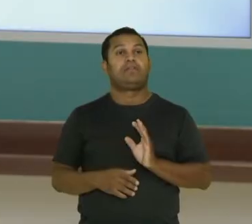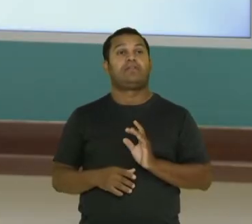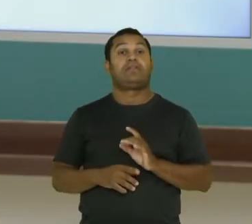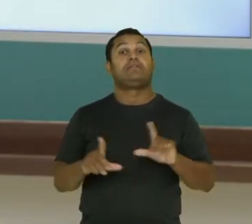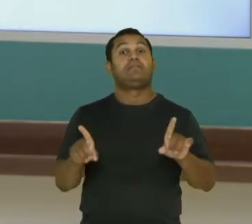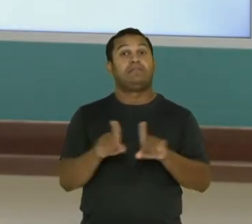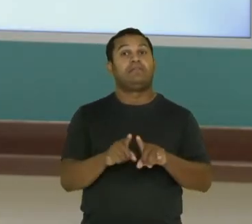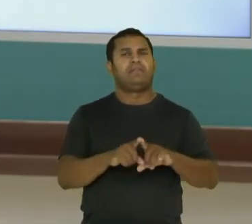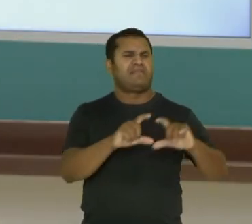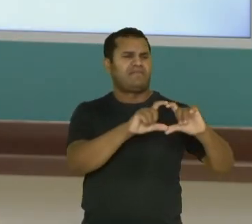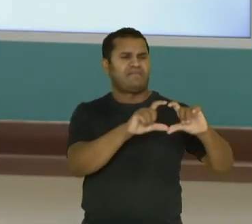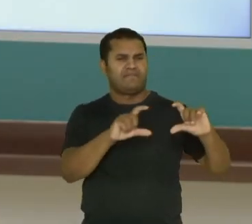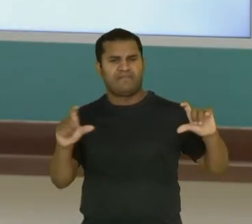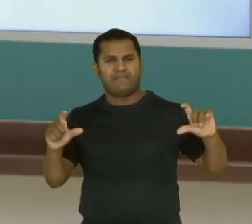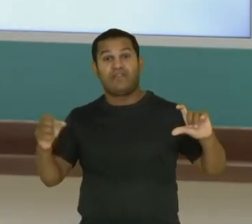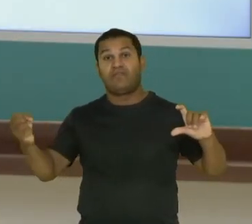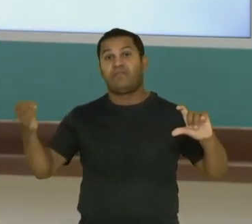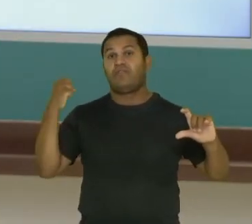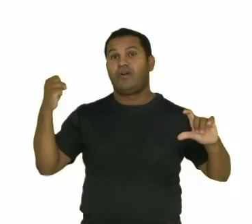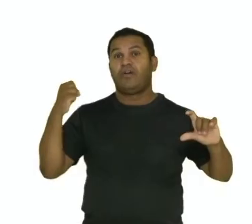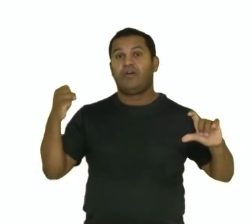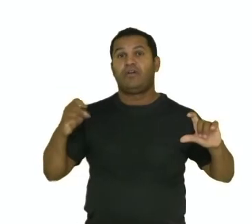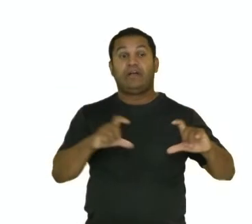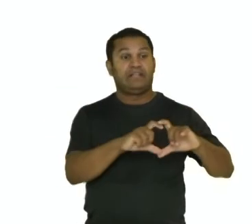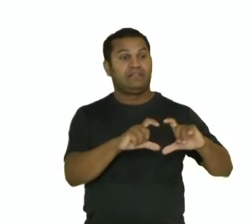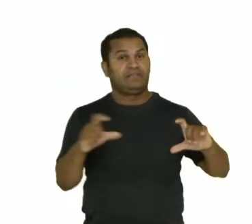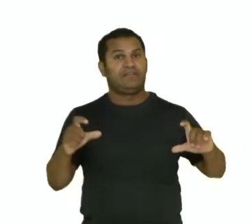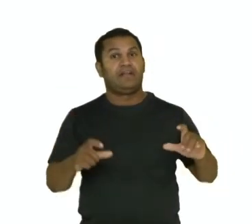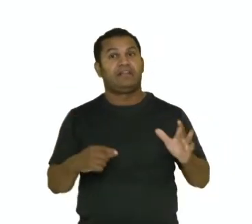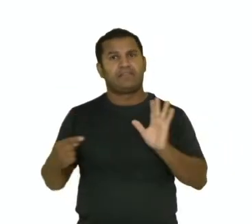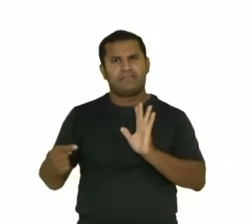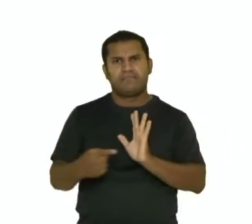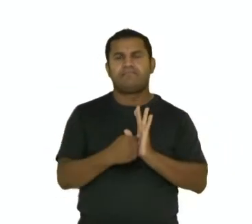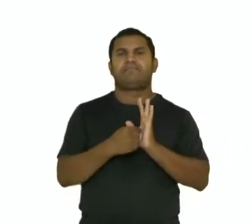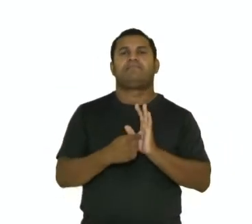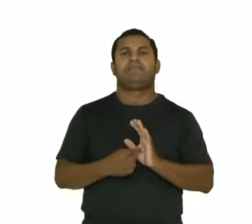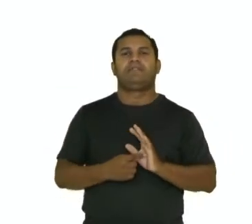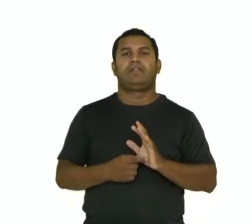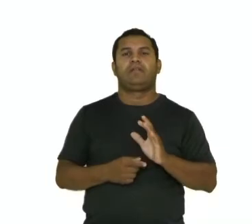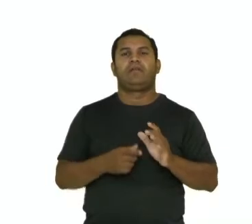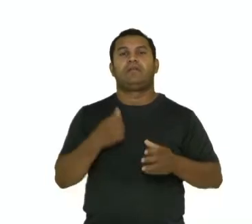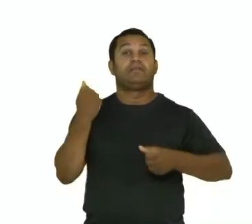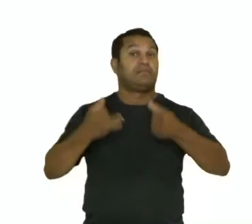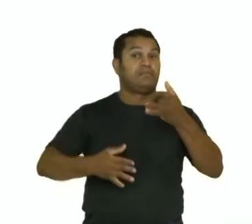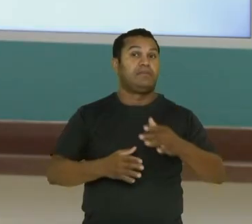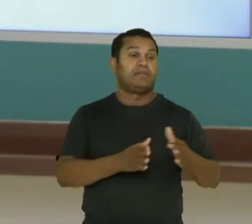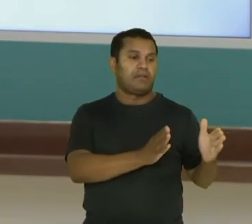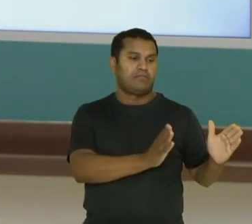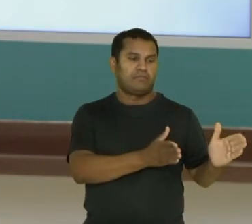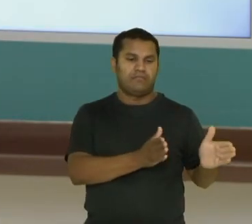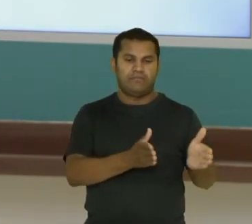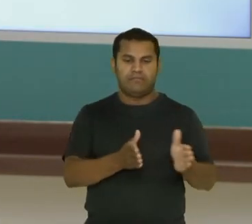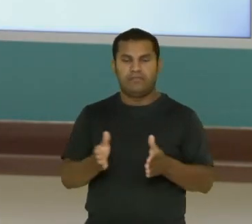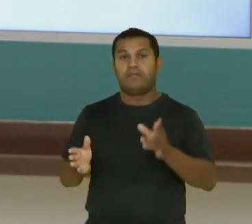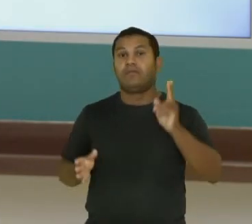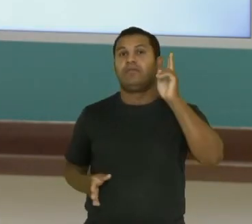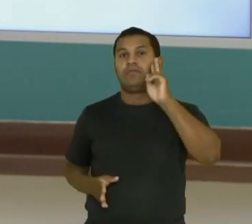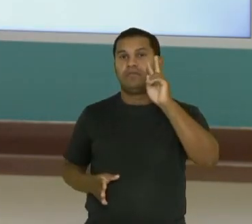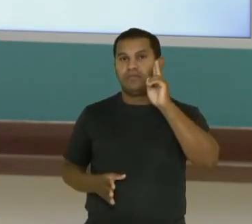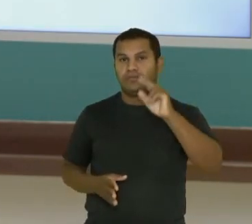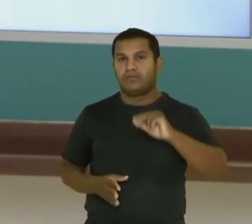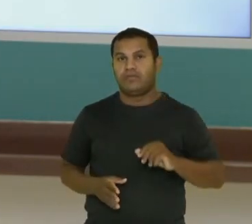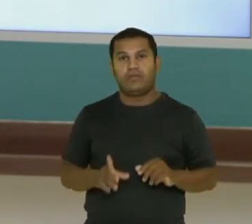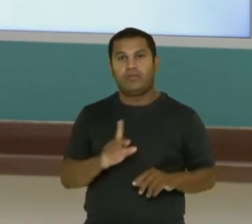frases impactantes, frases de efeito. Conte uma história, mostre que o teu discurso tem um